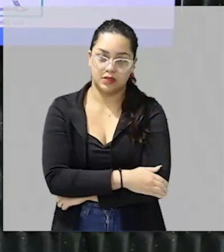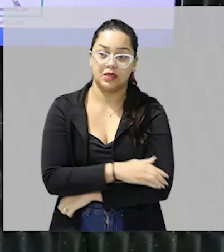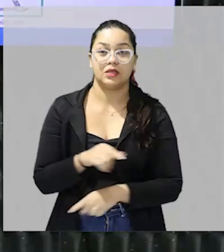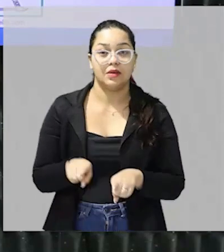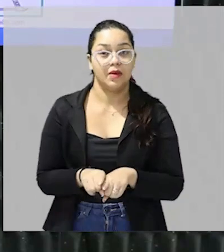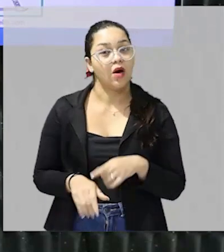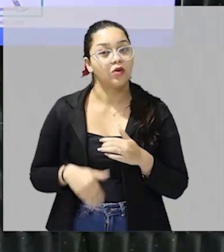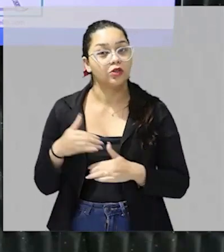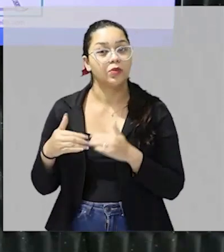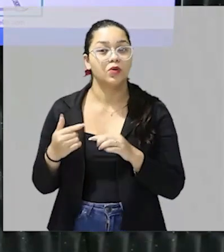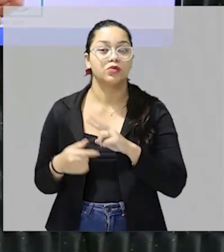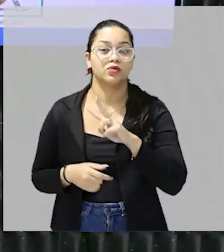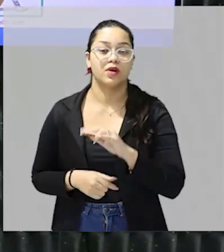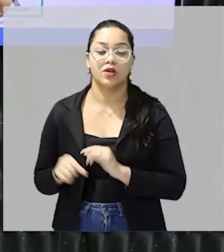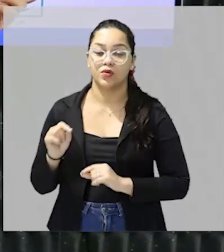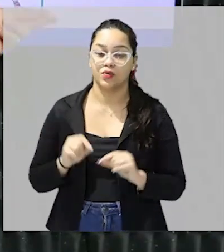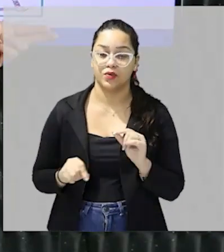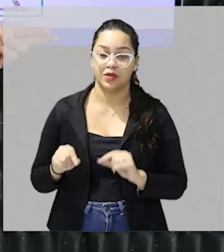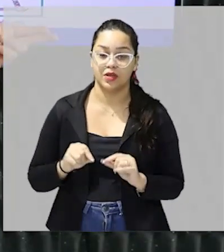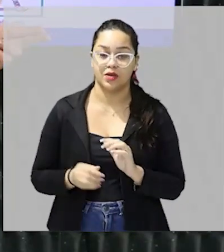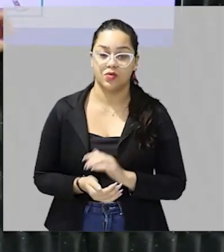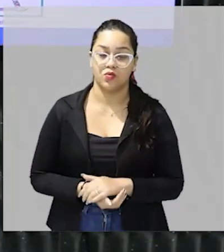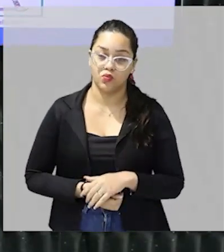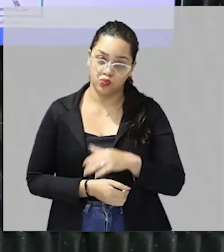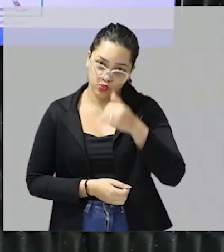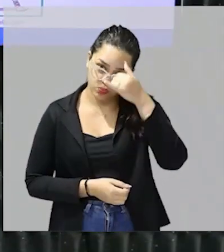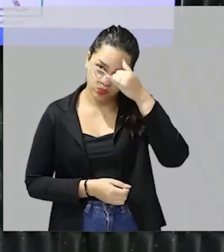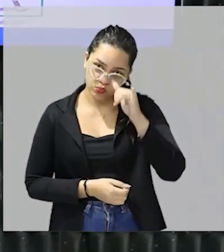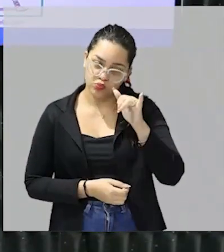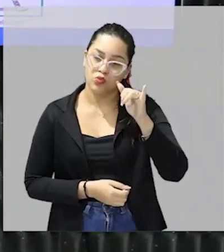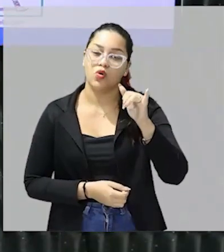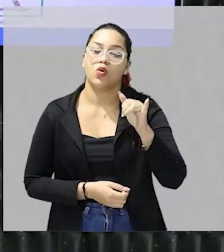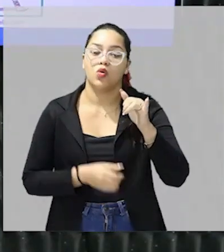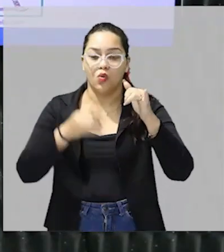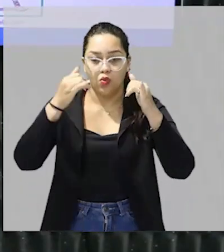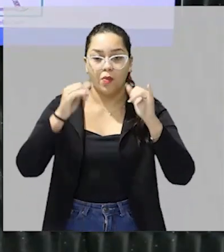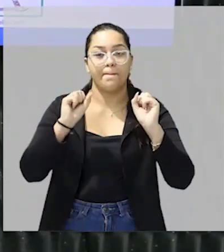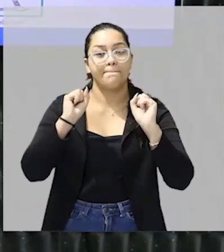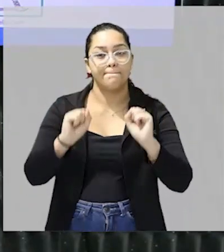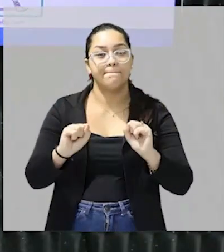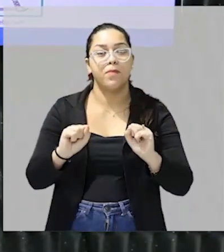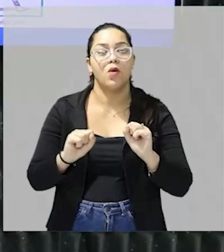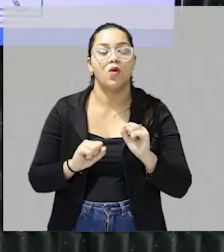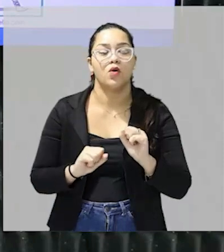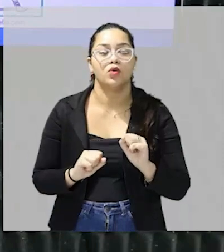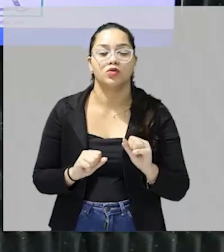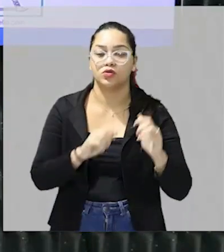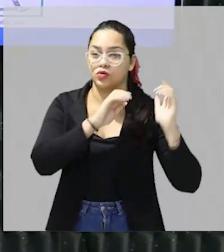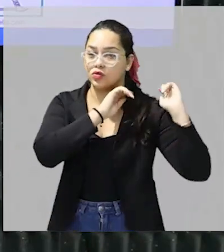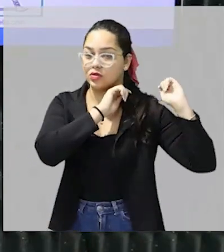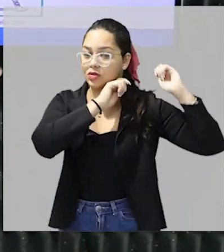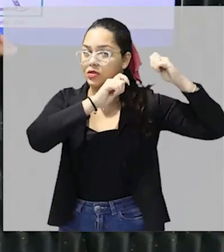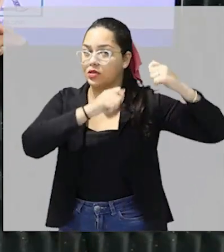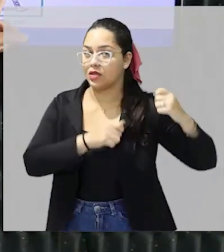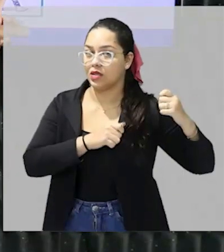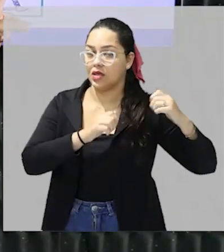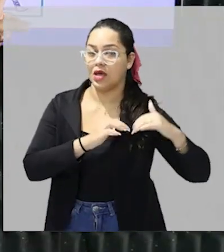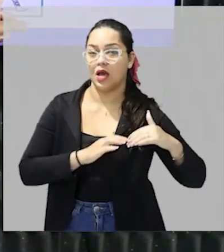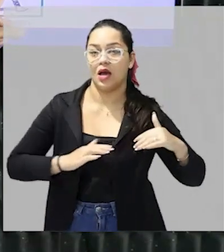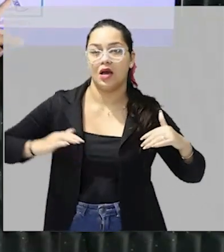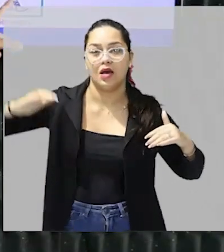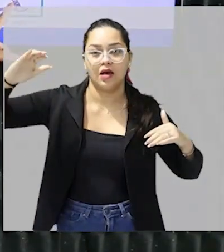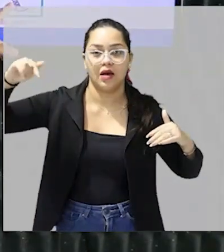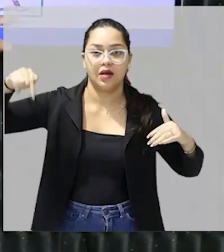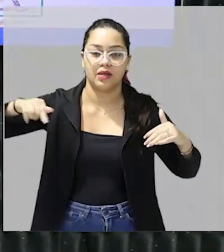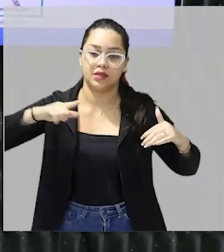aos poucos esse bezerro torna-se o quê? Um touro. E ele consegue bem aqui carregar o bezerrinho e chega aqui com uma